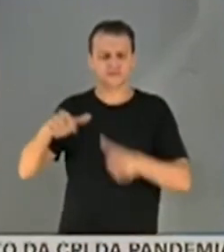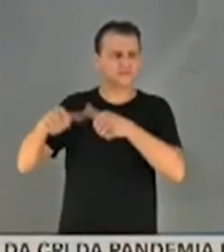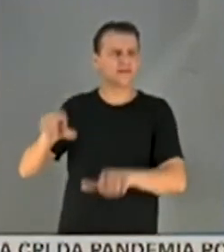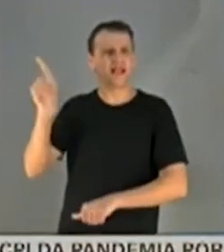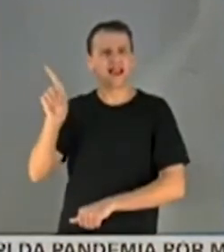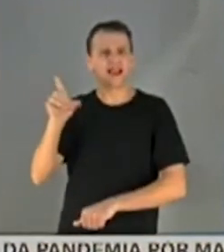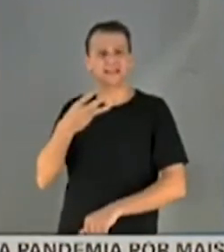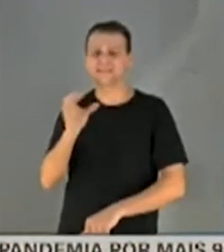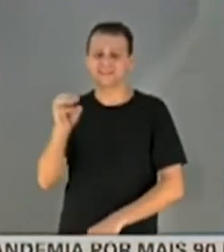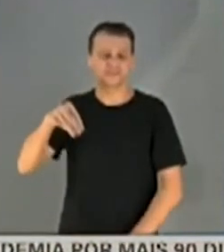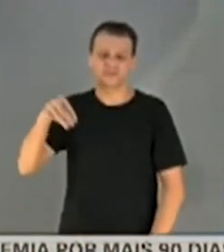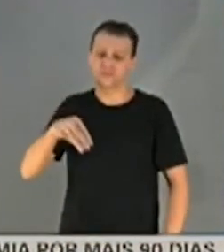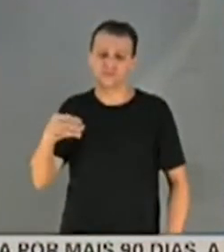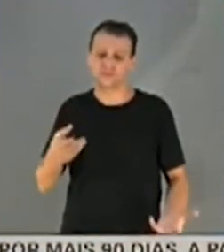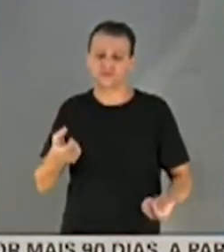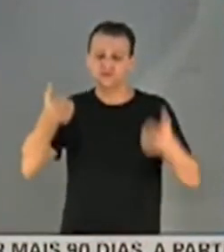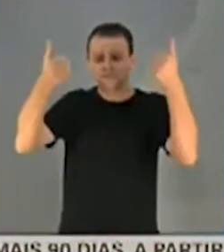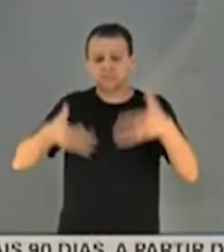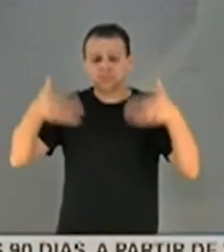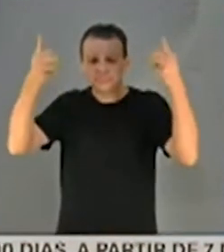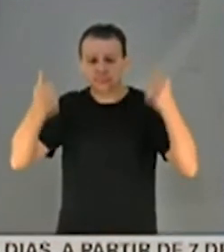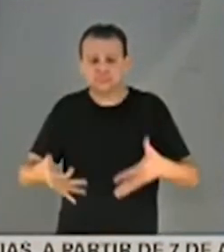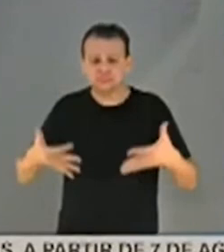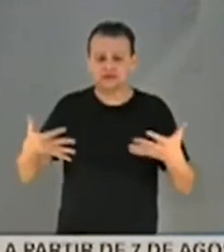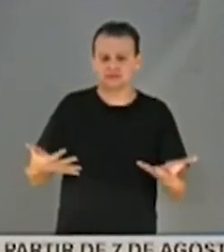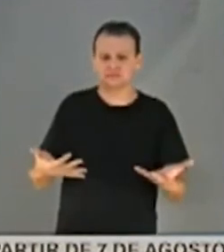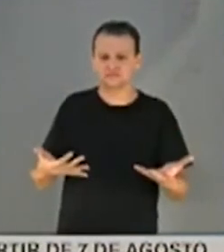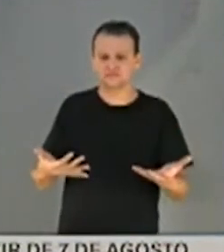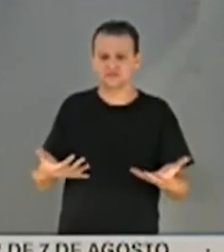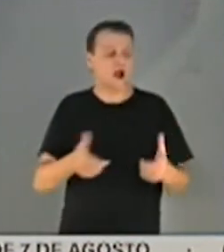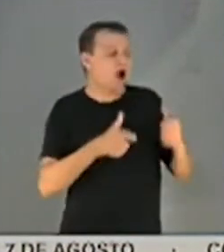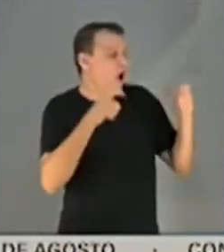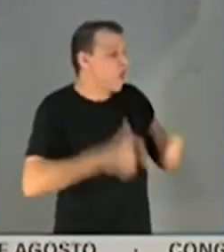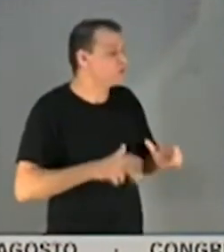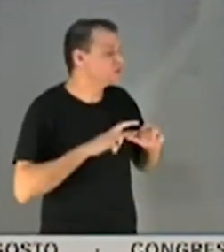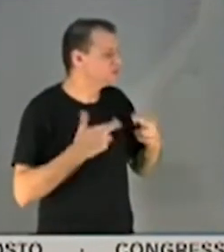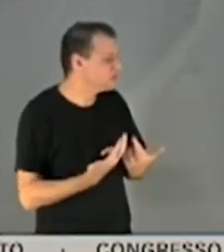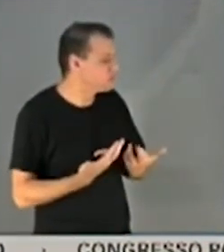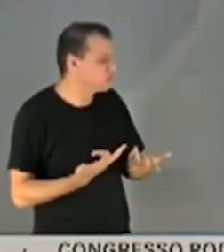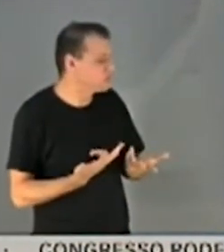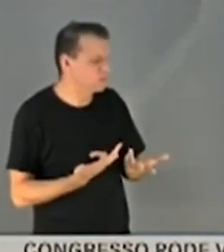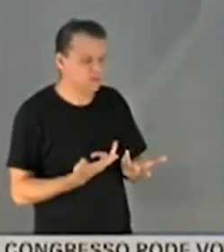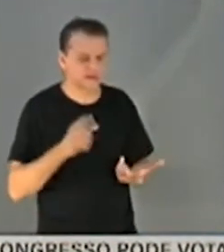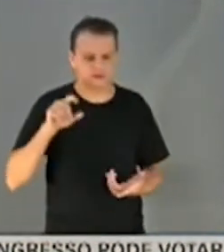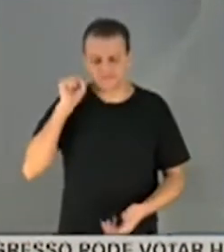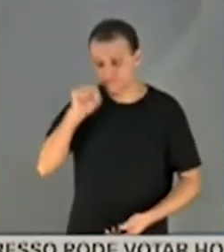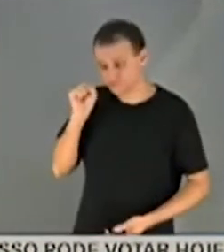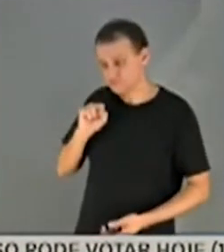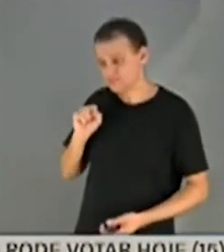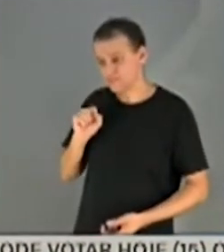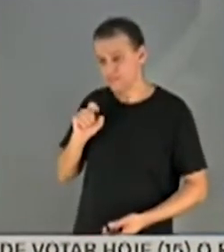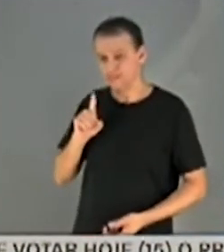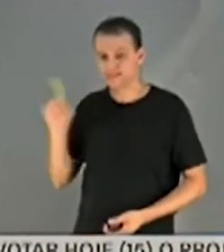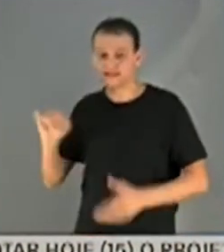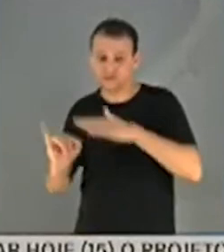de 30 minutos para ele explicar quem realmente ele era. Cara, onde foi essa reunião? Senador, foi na sede